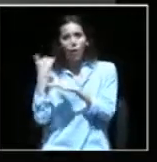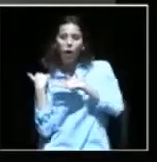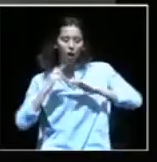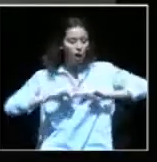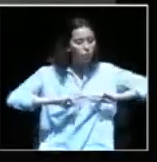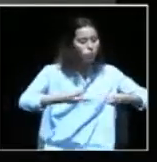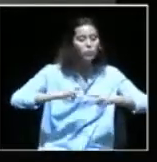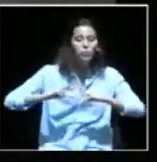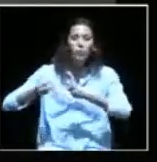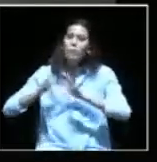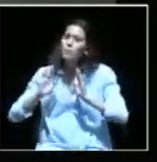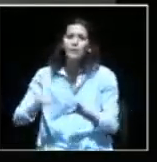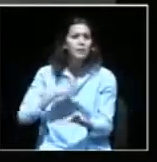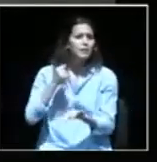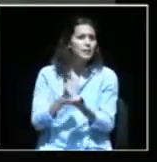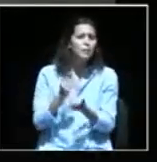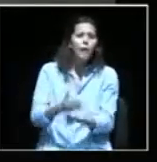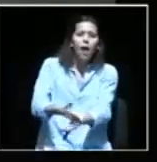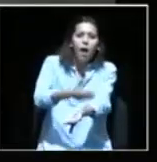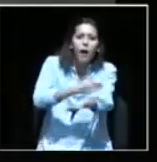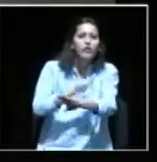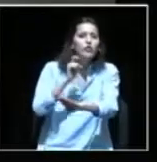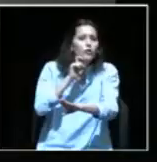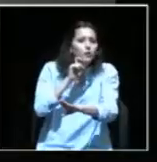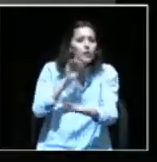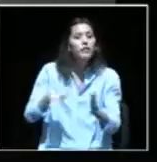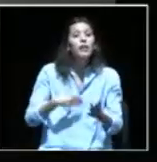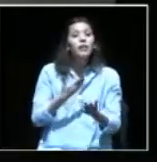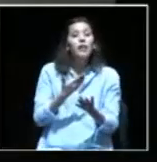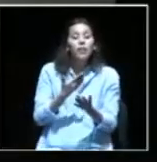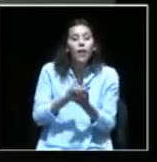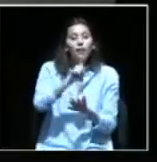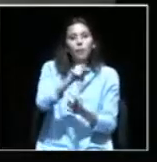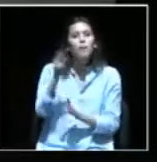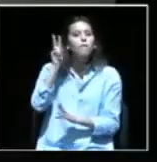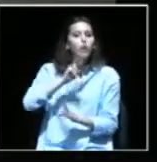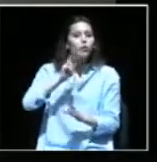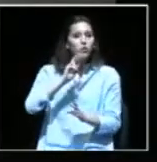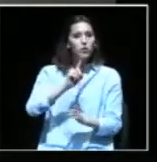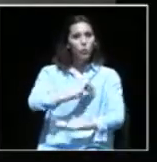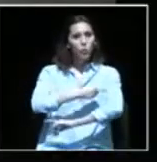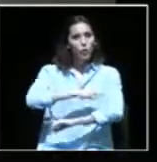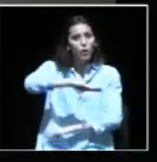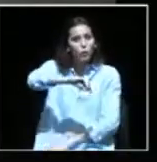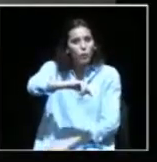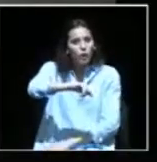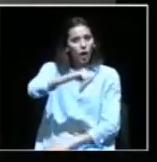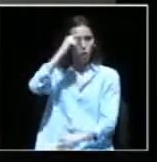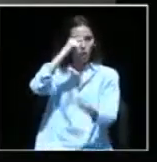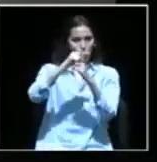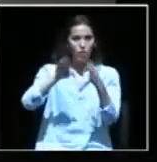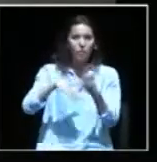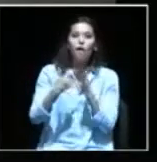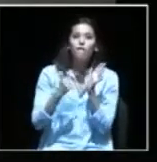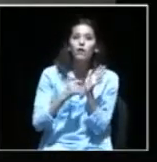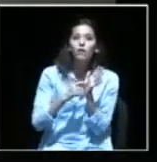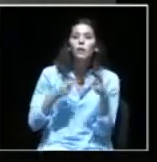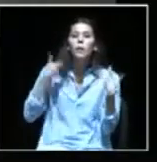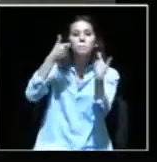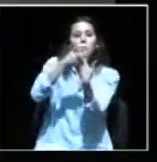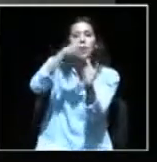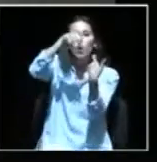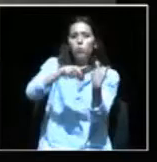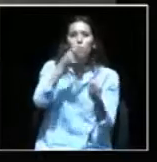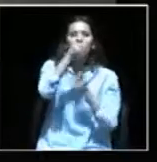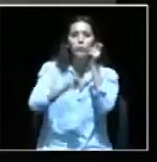se pode afastar do princípio da defesa e da valorização do poder local e deve procurar dar a melhor resposta às necessidades das